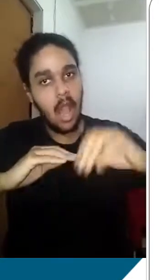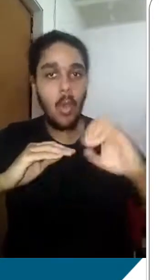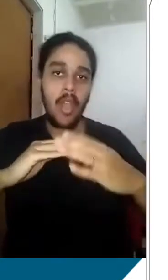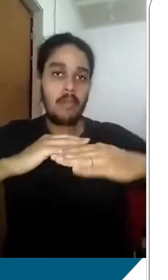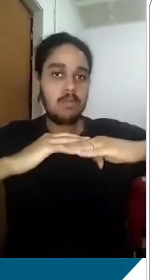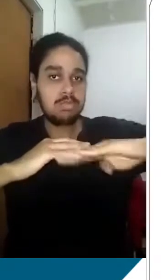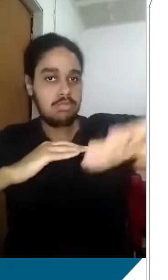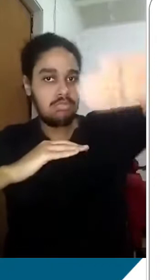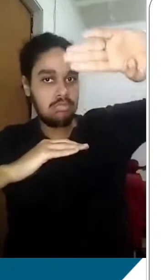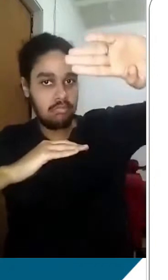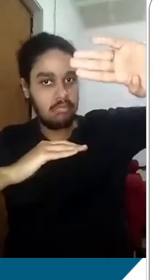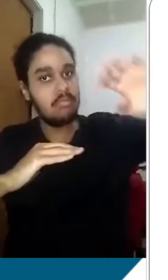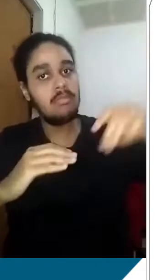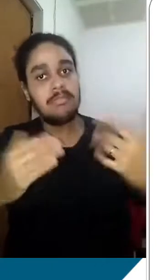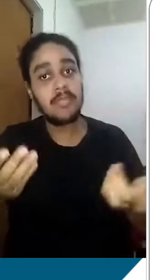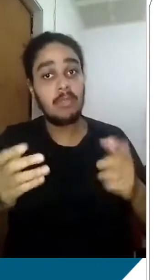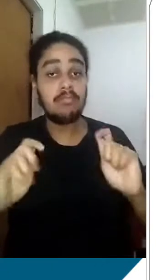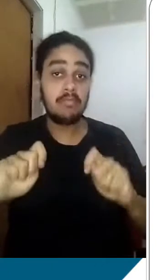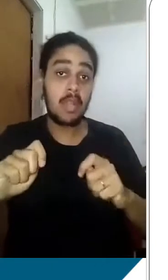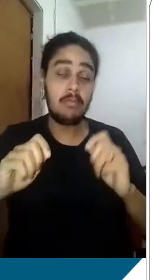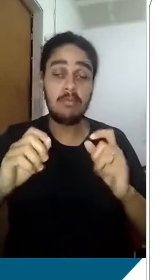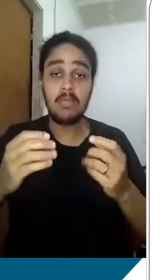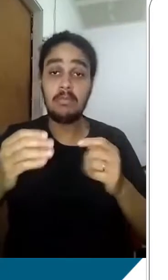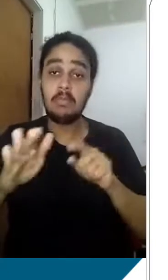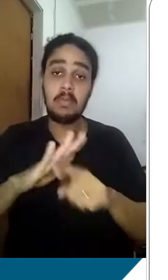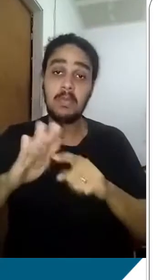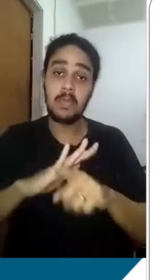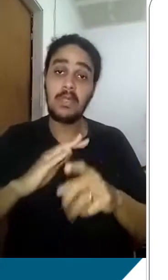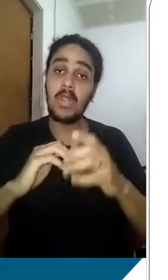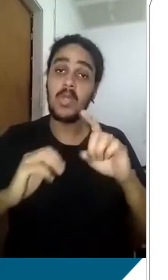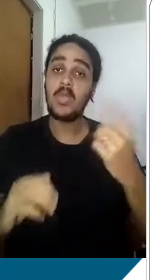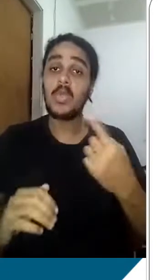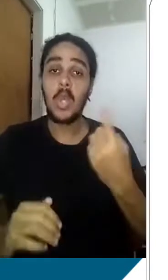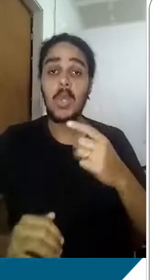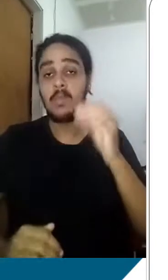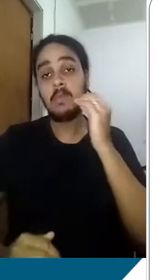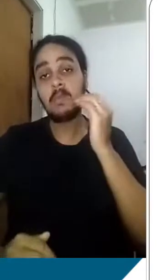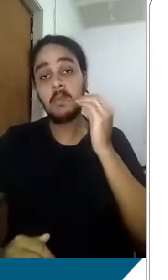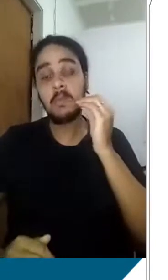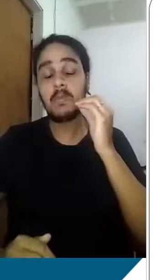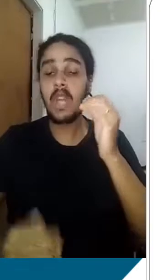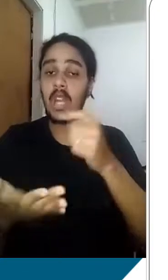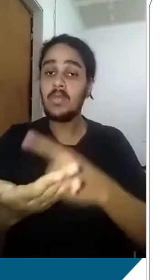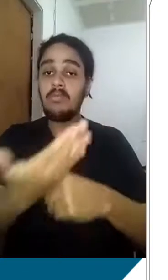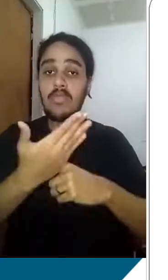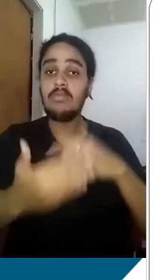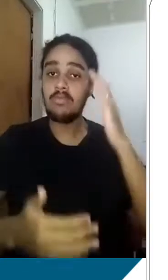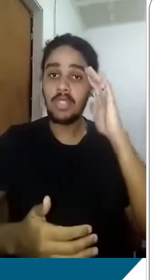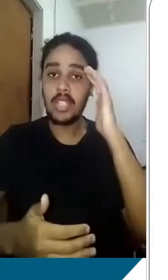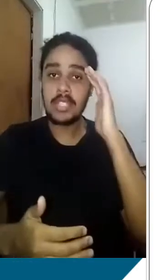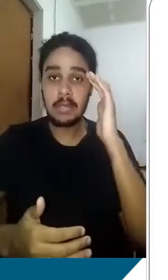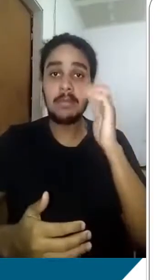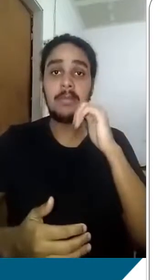encosta. São questões que se colocam e que fazem a gente tentar, e que ajudam a gente, na realidade, a tentar